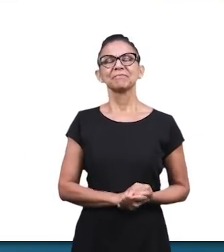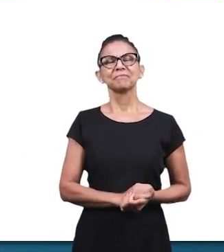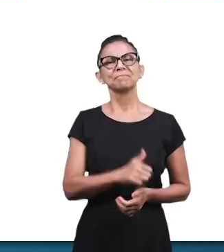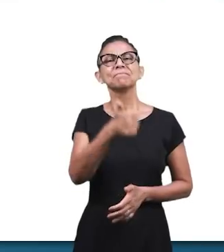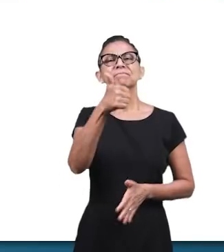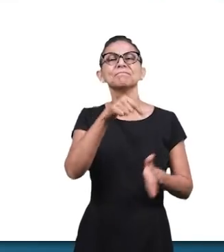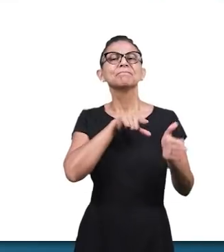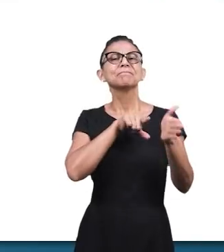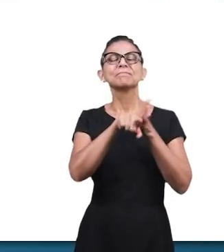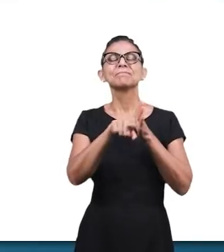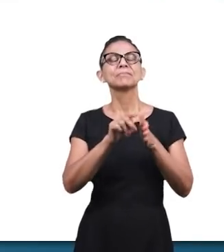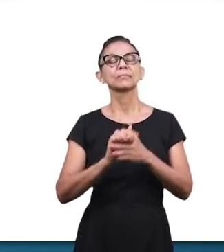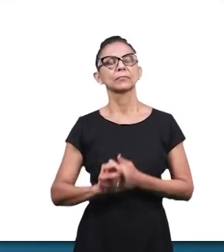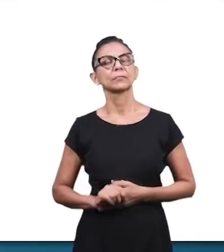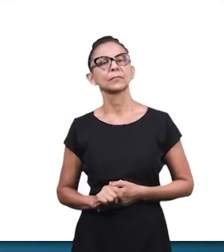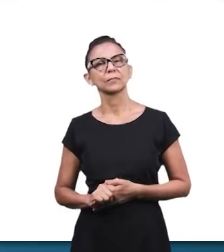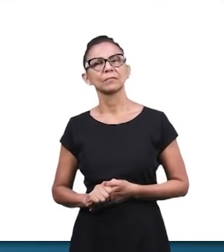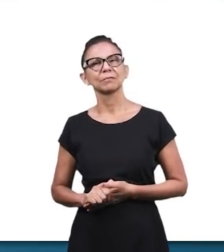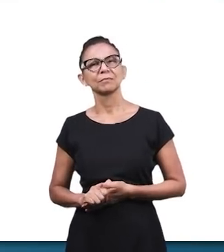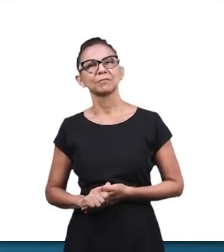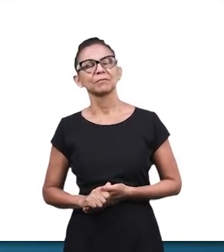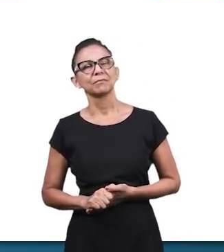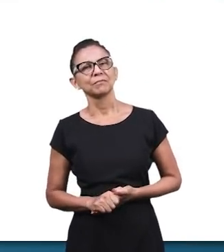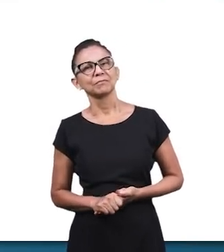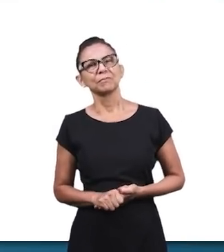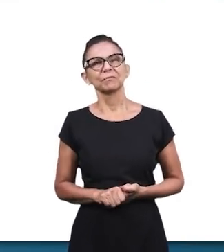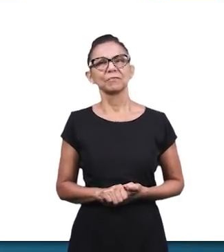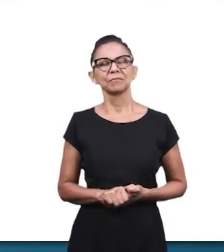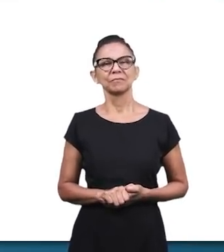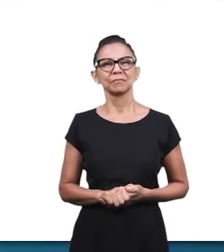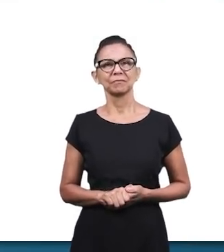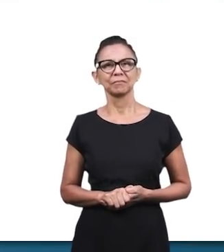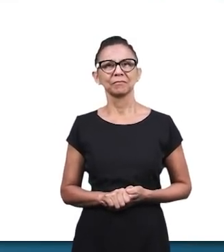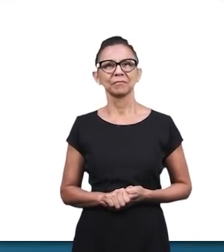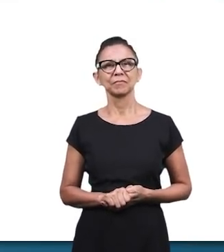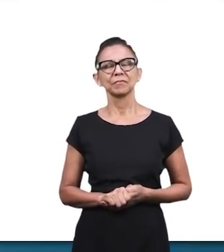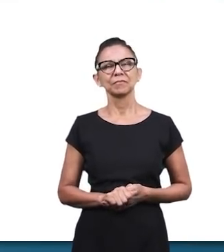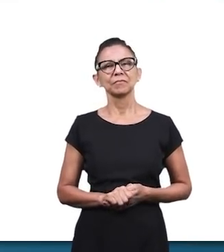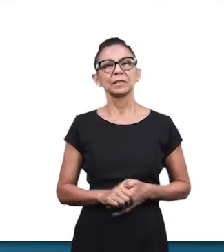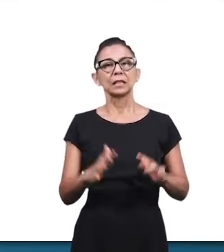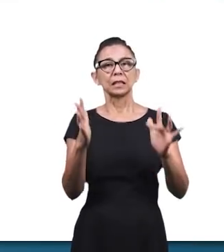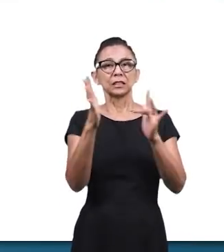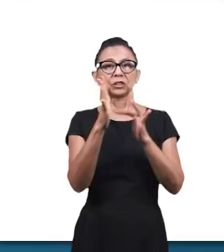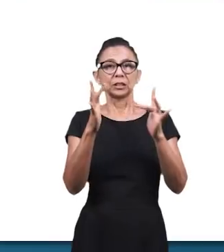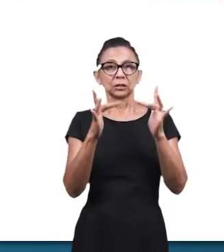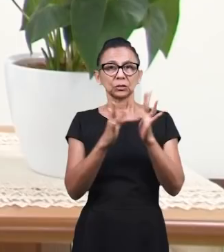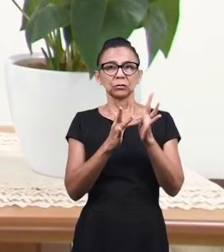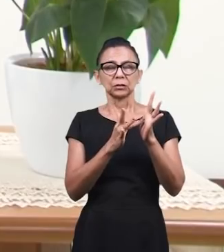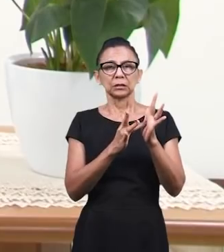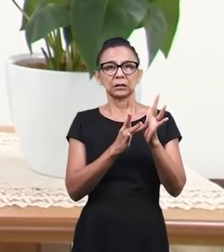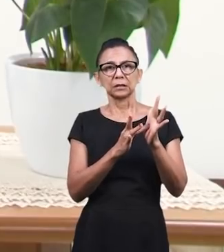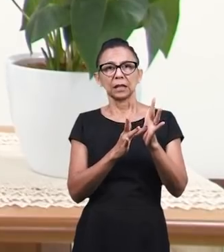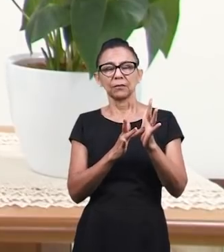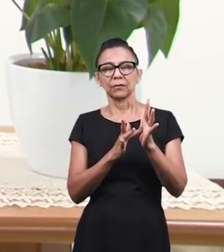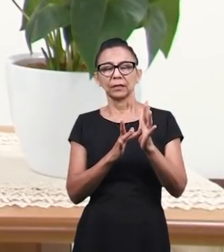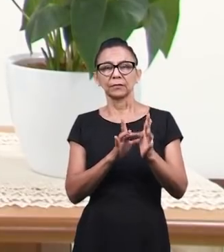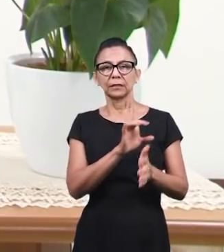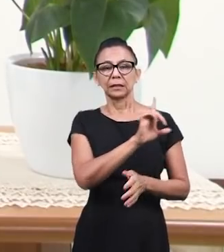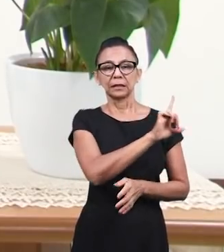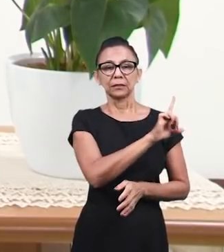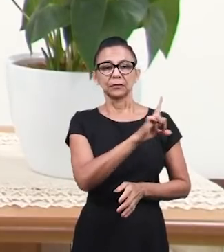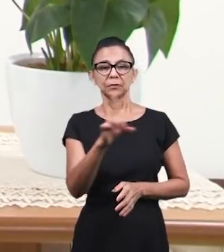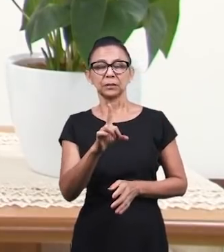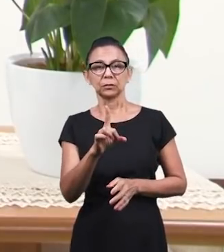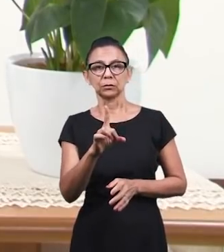primeira pergunta: de qual cidade Jesus estava vindo ou saindo? Quem vai responder esta pergunta é